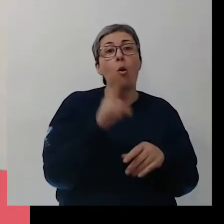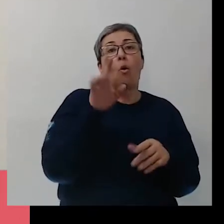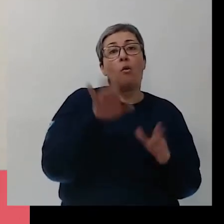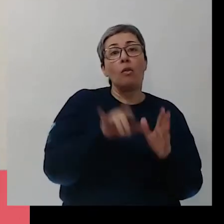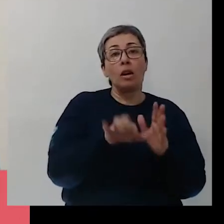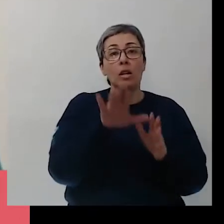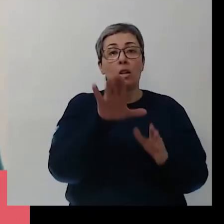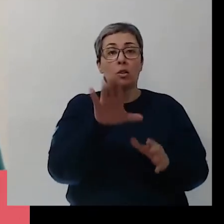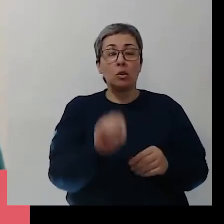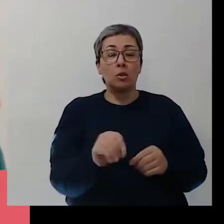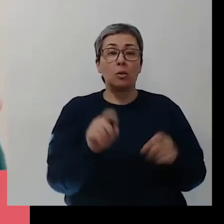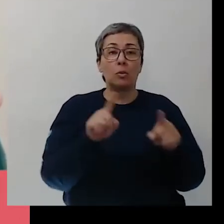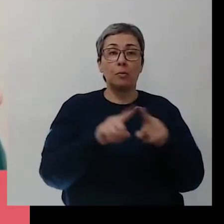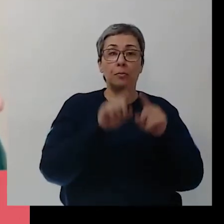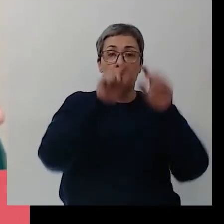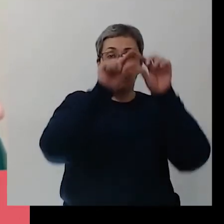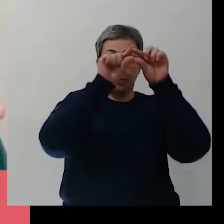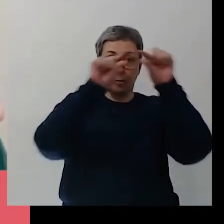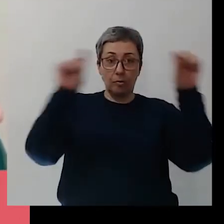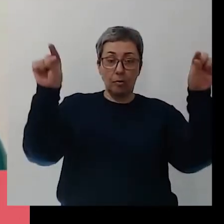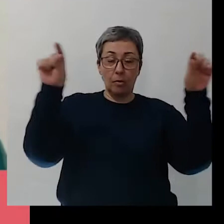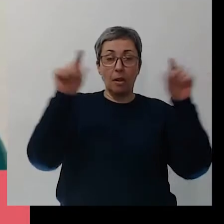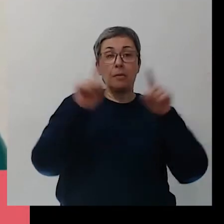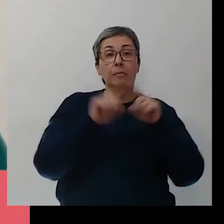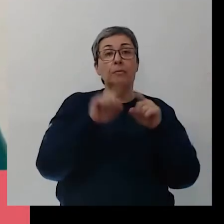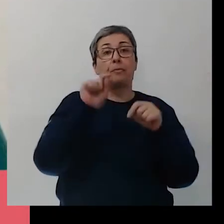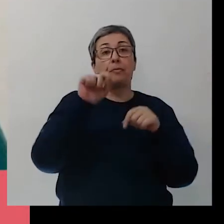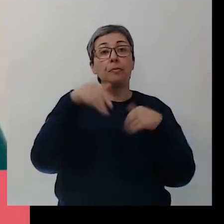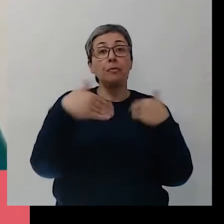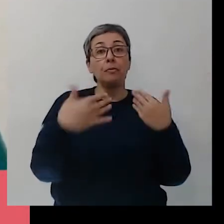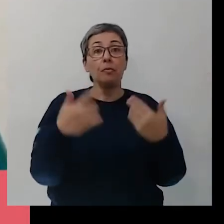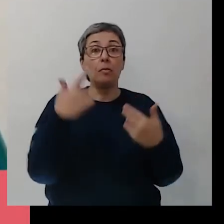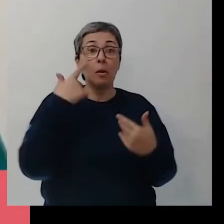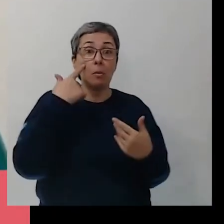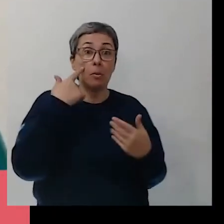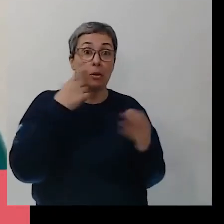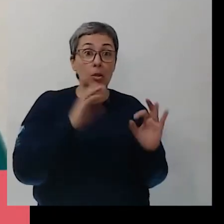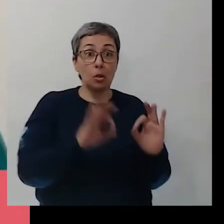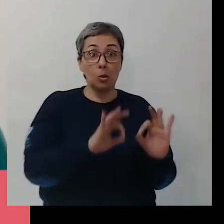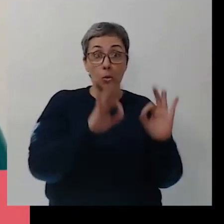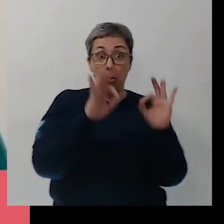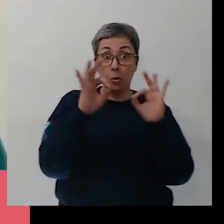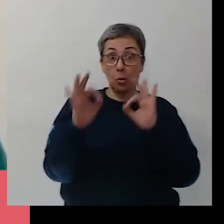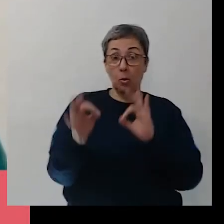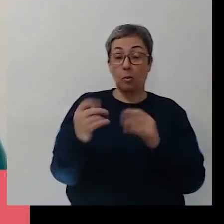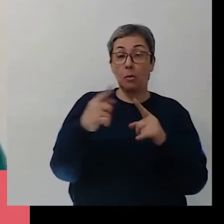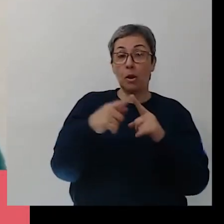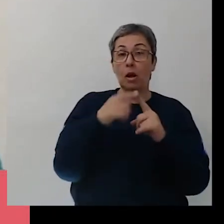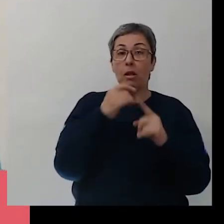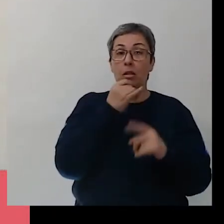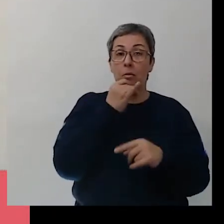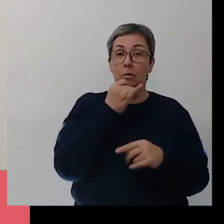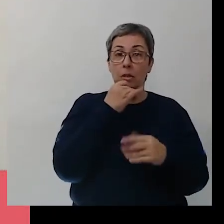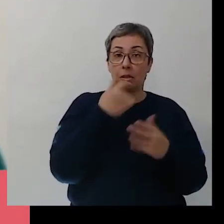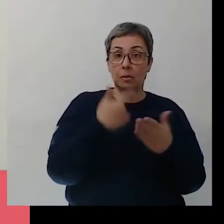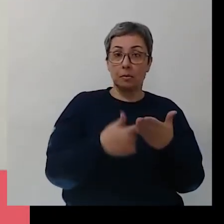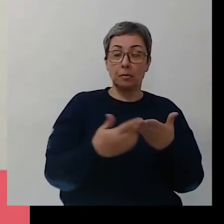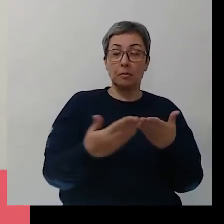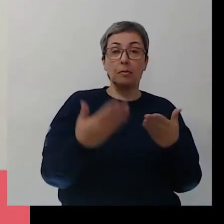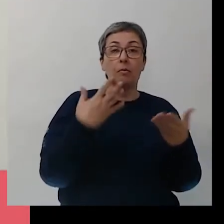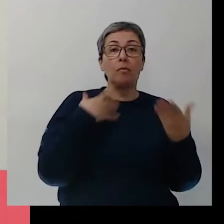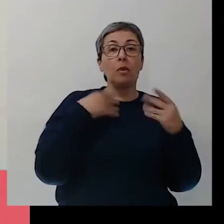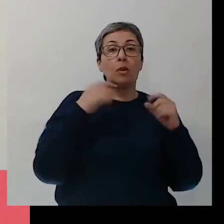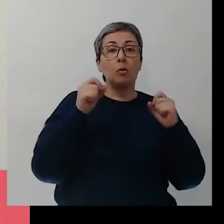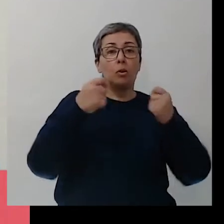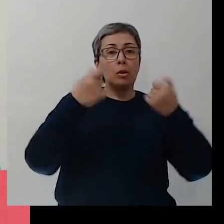versos escritas na posição horizontal, como vocês poderão observar nos exemplos a seguir.